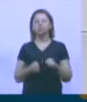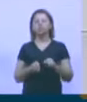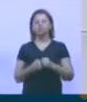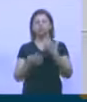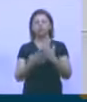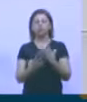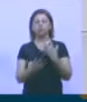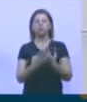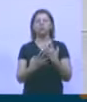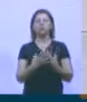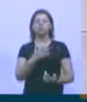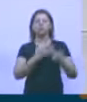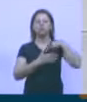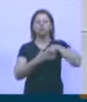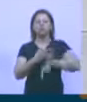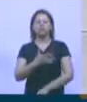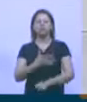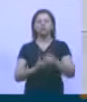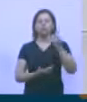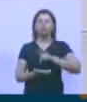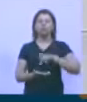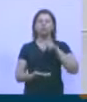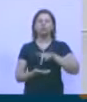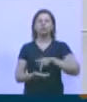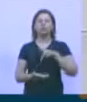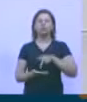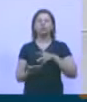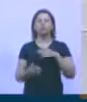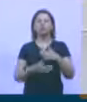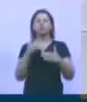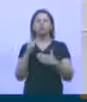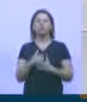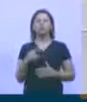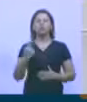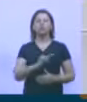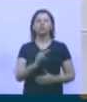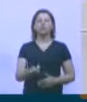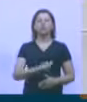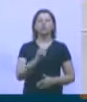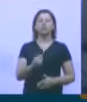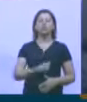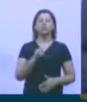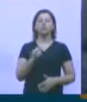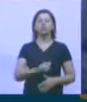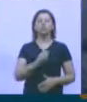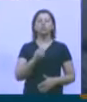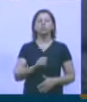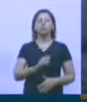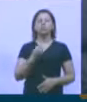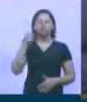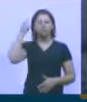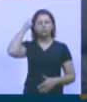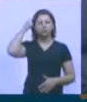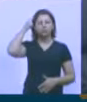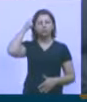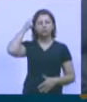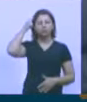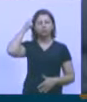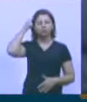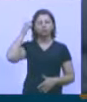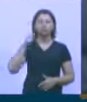confissão profunda, sincera de toda a nossa vida. But the second most important healing